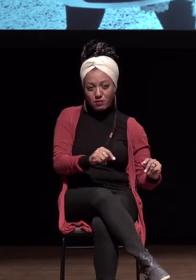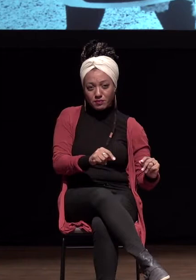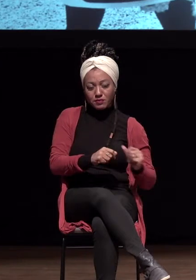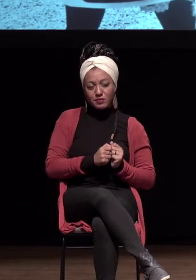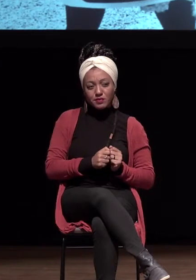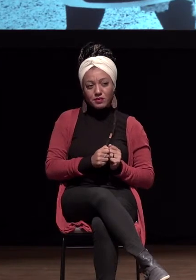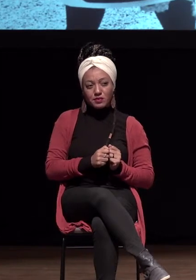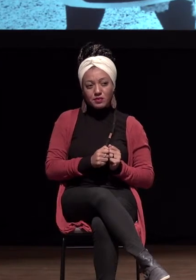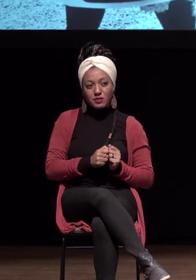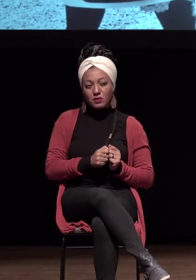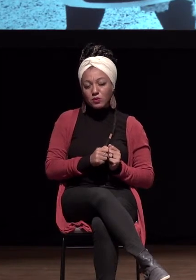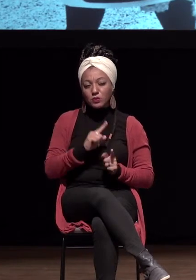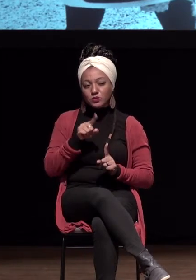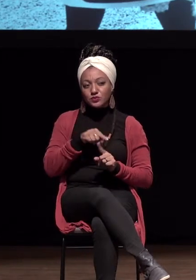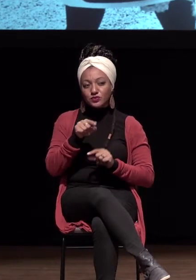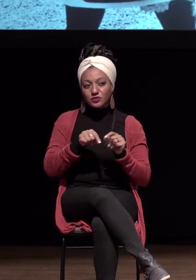que